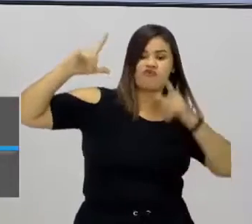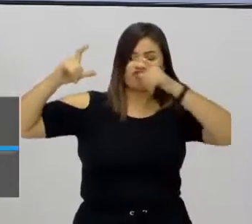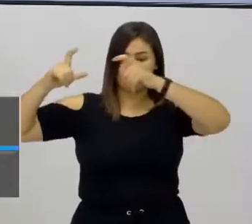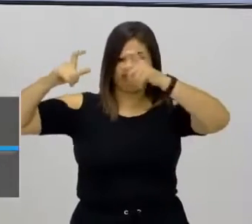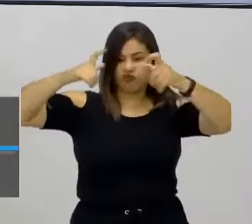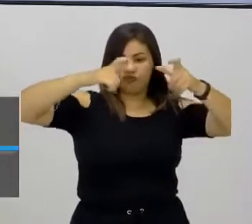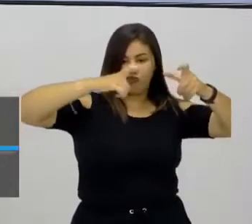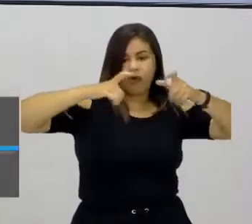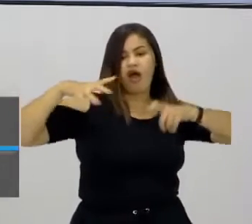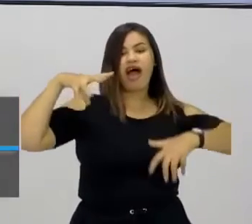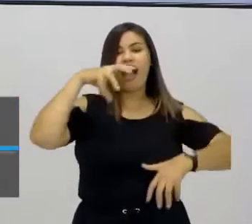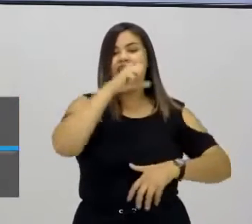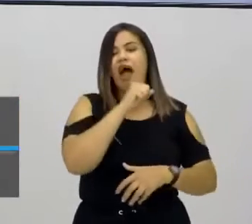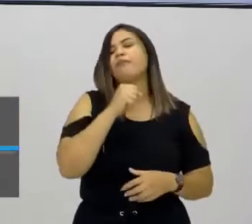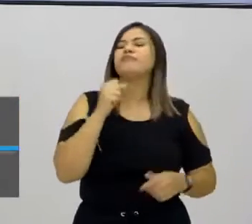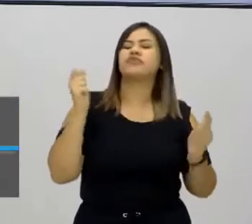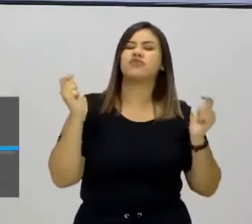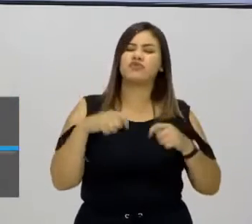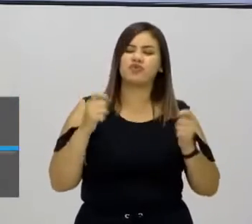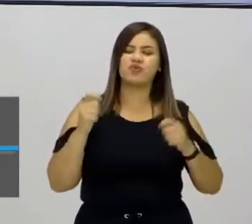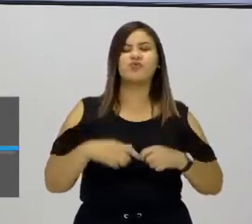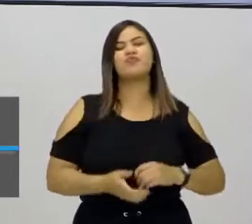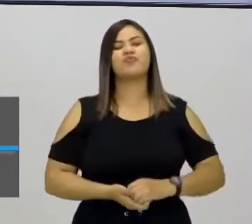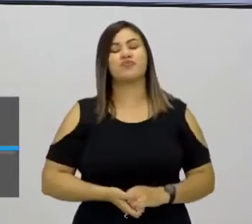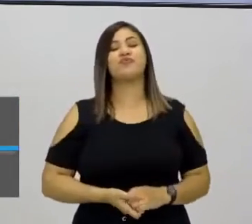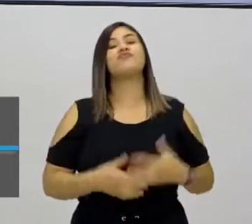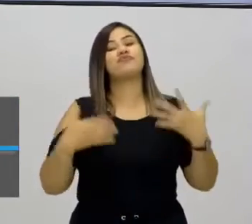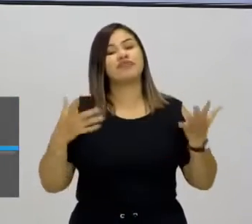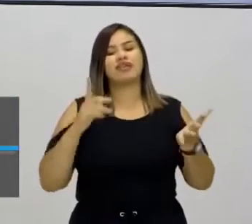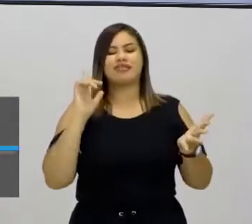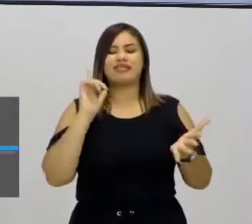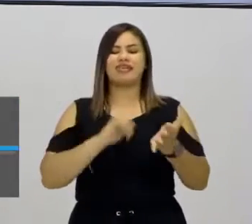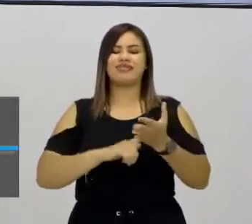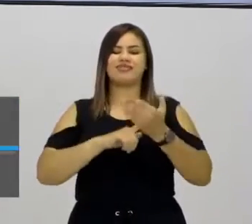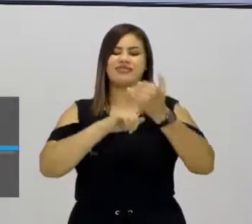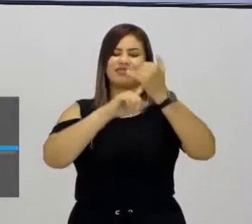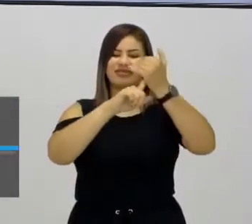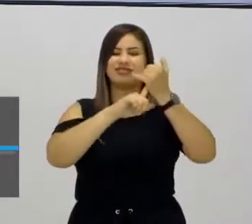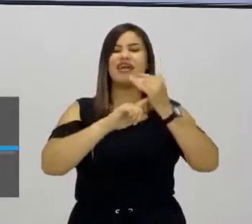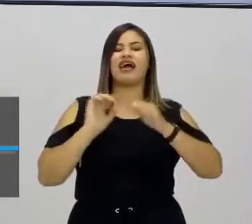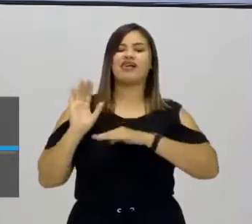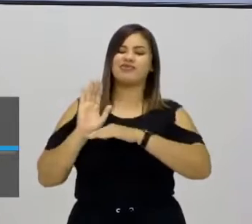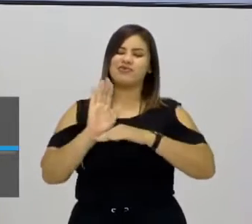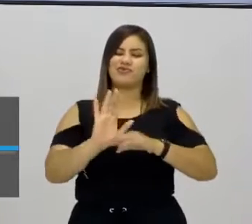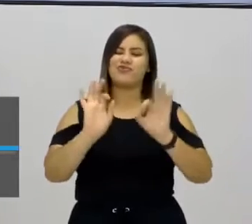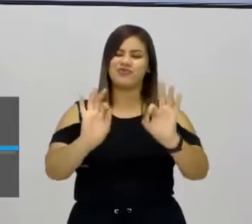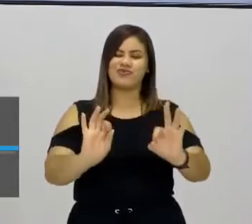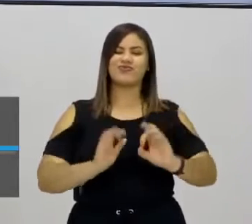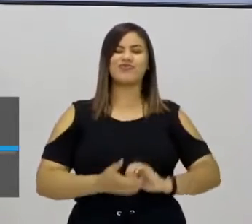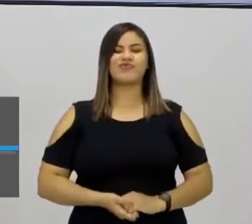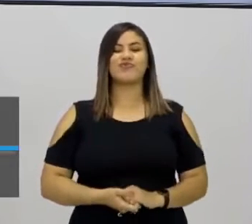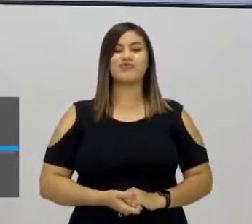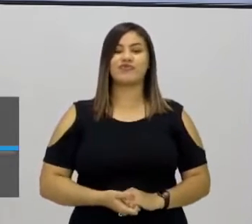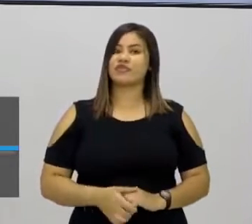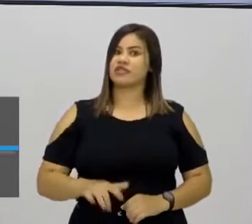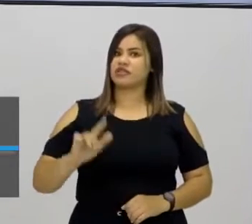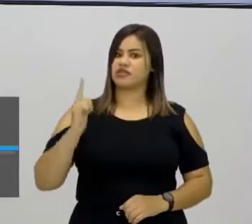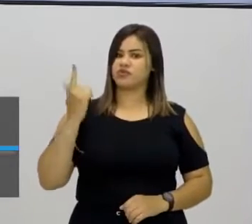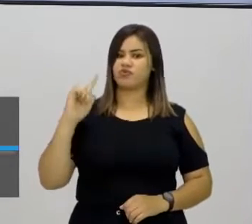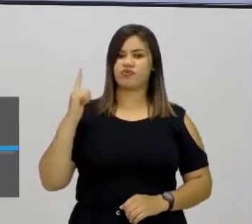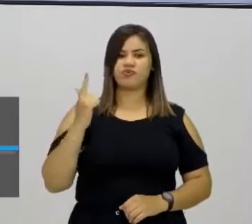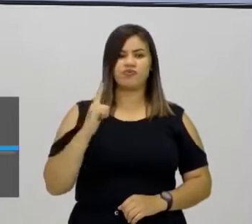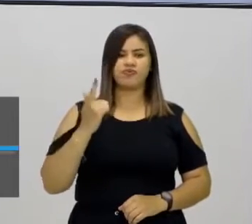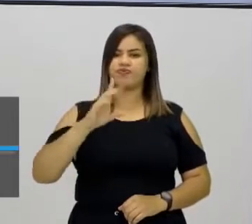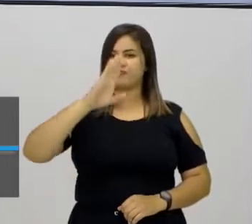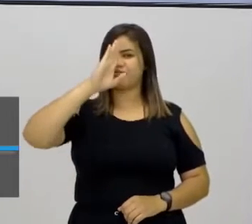solo muito mais rápido e muito mais ágil, né? Então a tecnologia, né, ajuda nesse sentido. Em geografia, né, que a gente